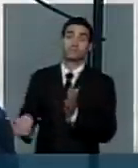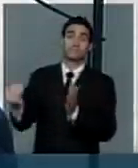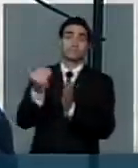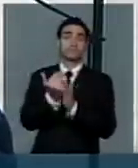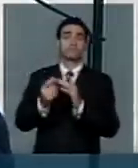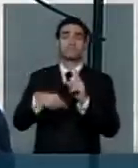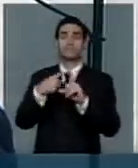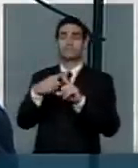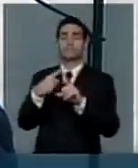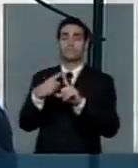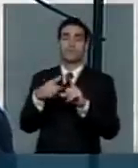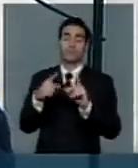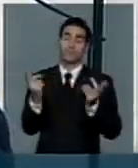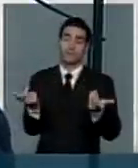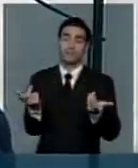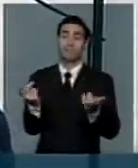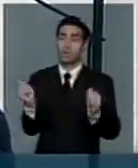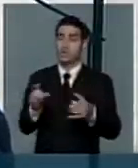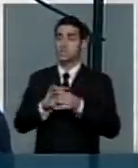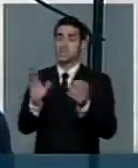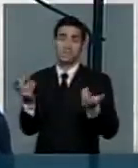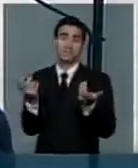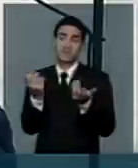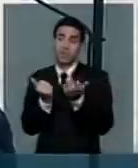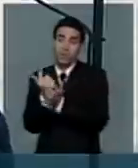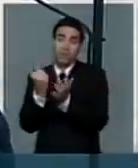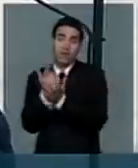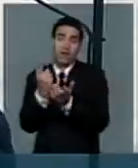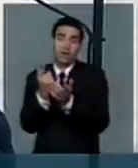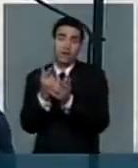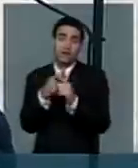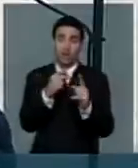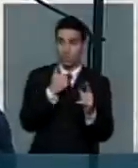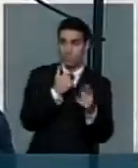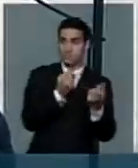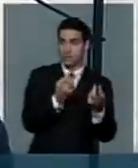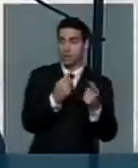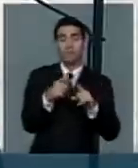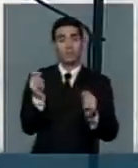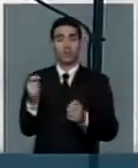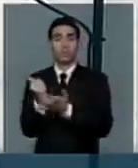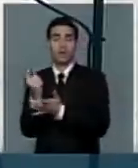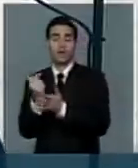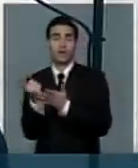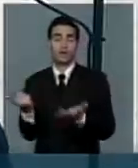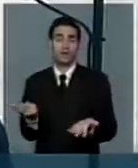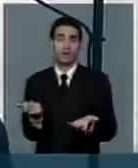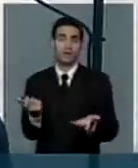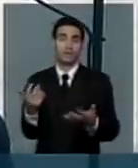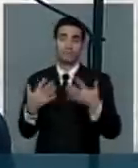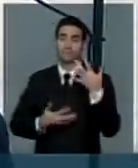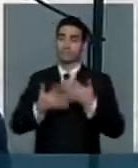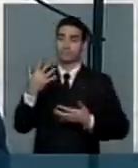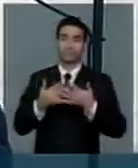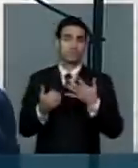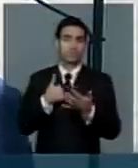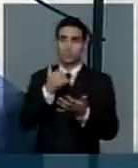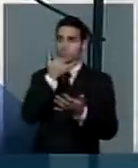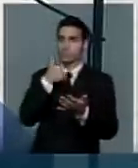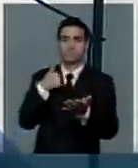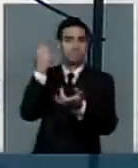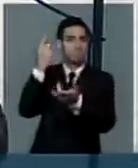pelas consequências sociais e econômicas do tráfico ilícito de entorpecentes. O meu repúdio, portanto.